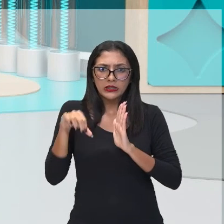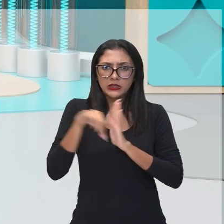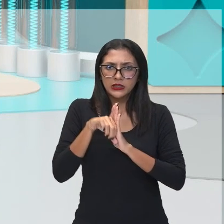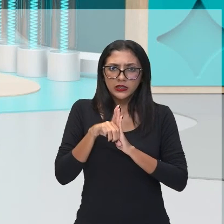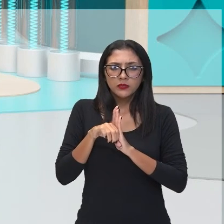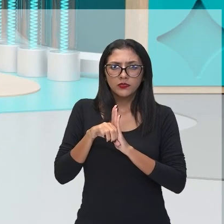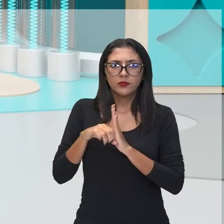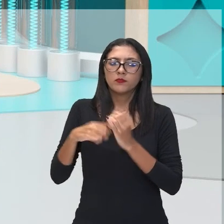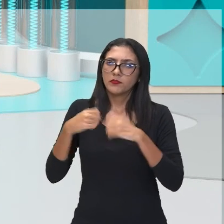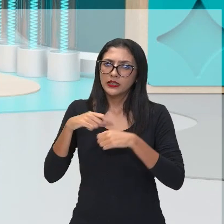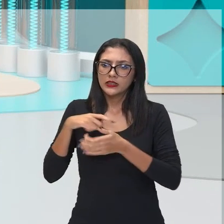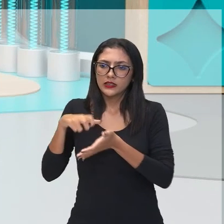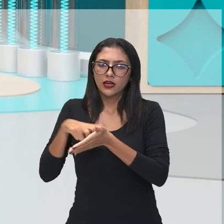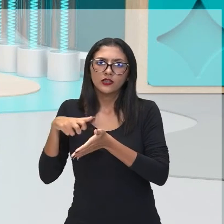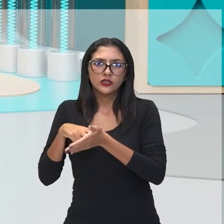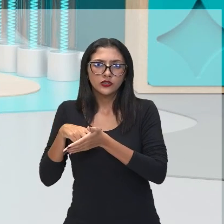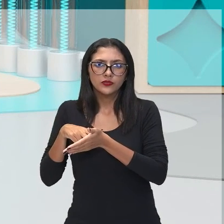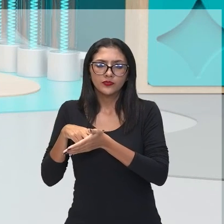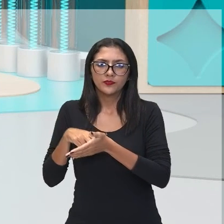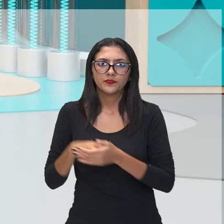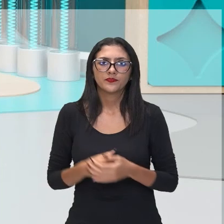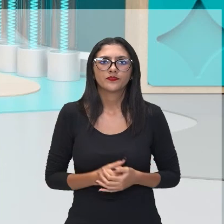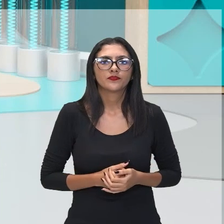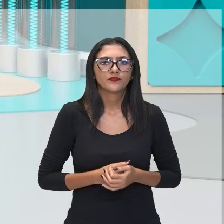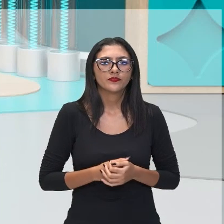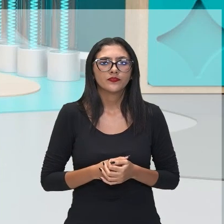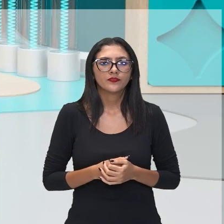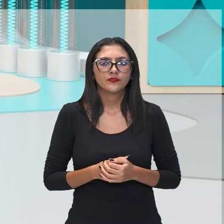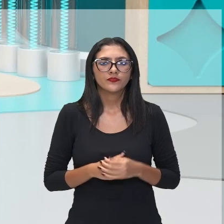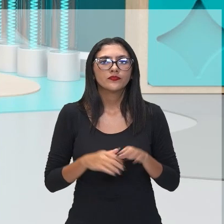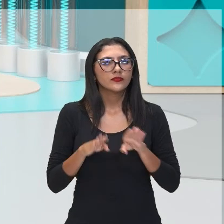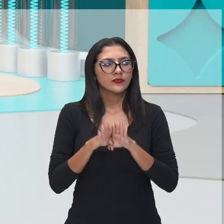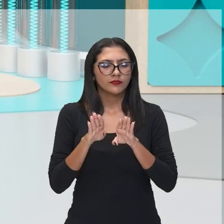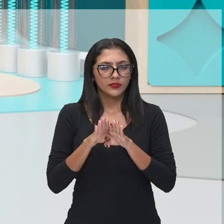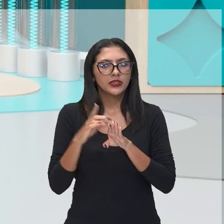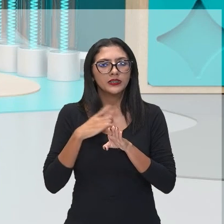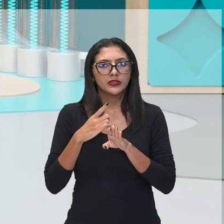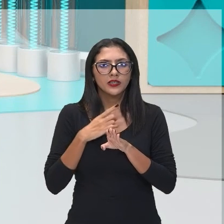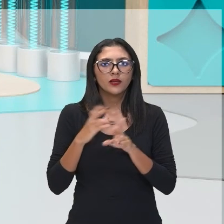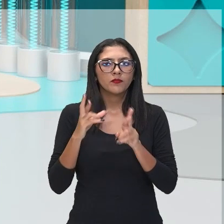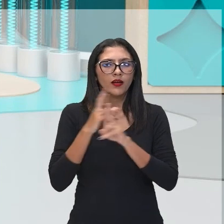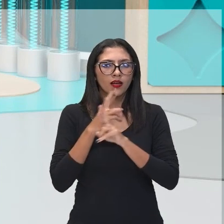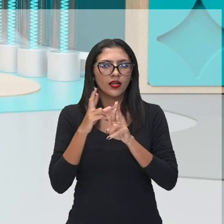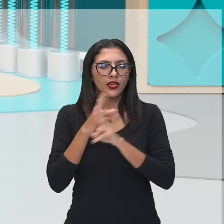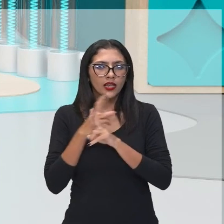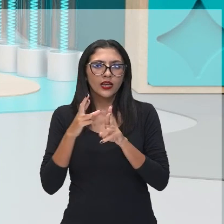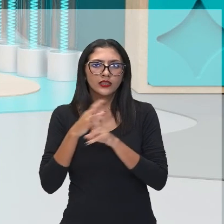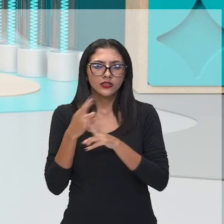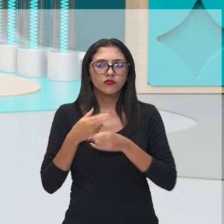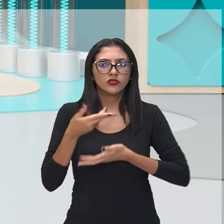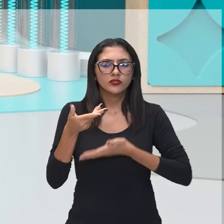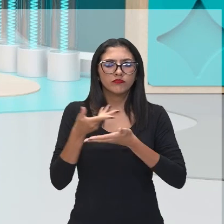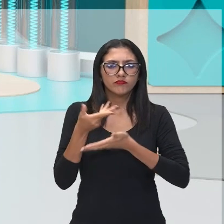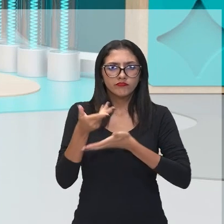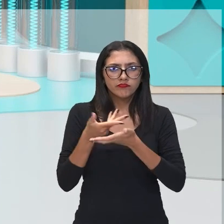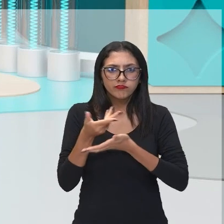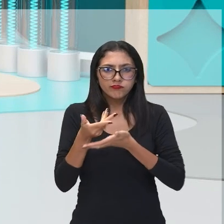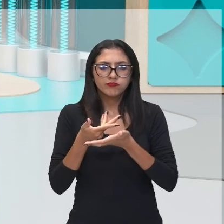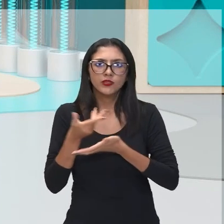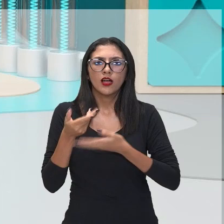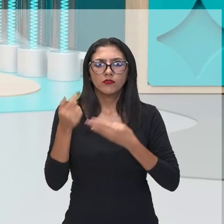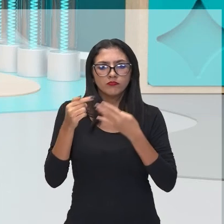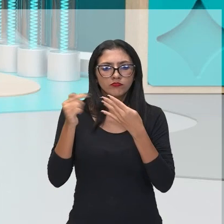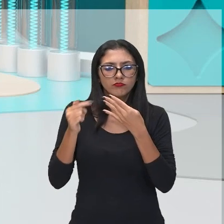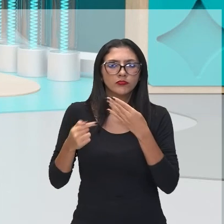que as conjunções concessivas aqui também estão marcando esse processo de ponderação, de negociação,